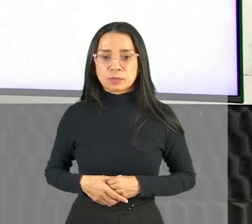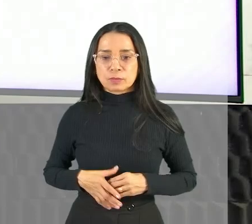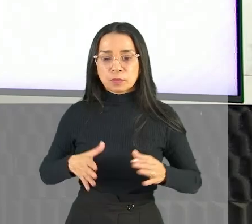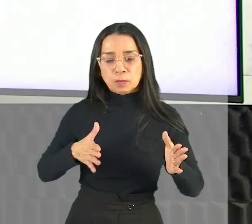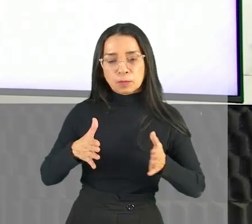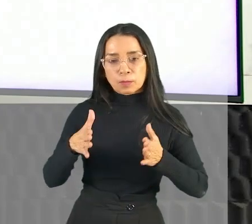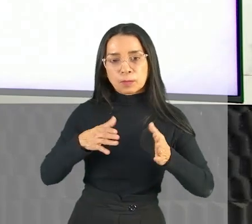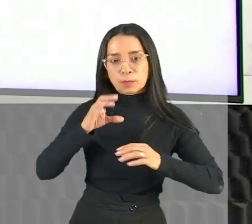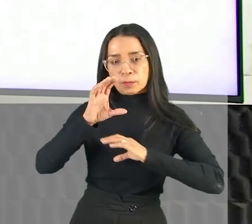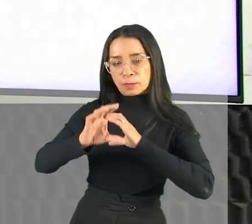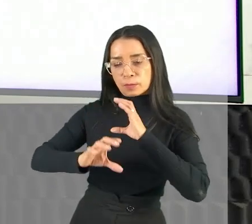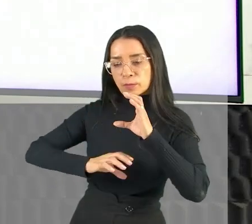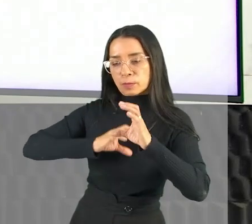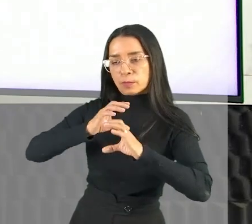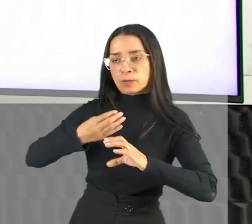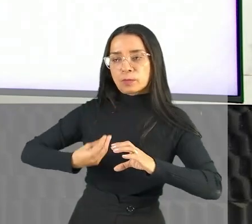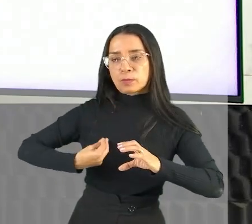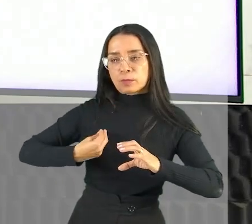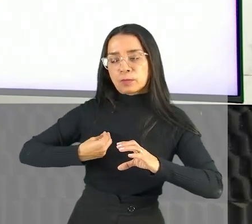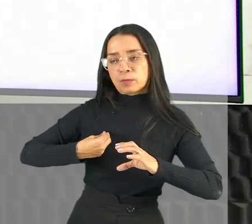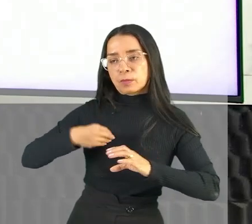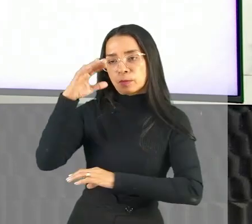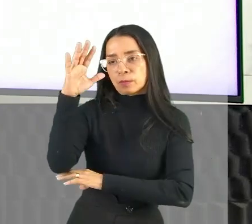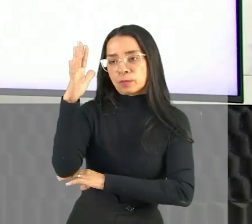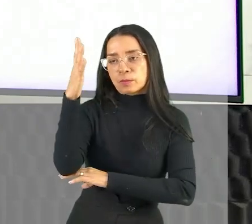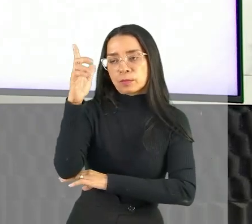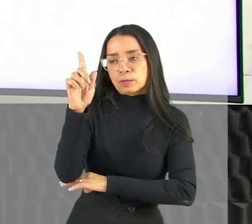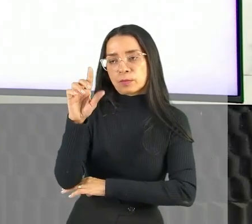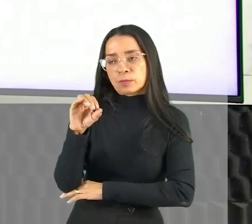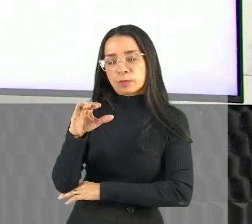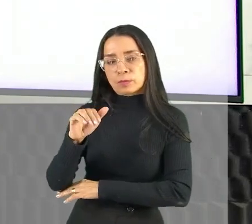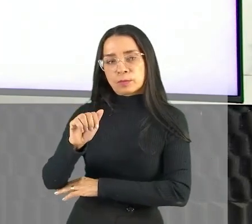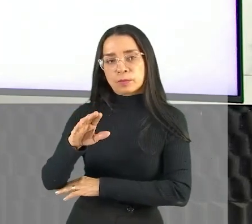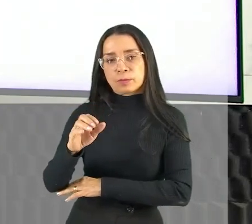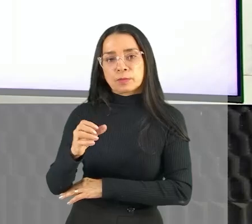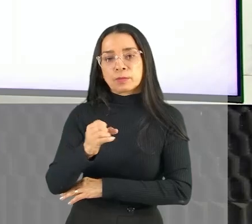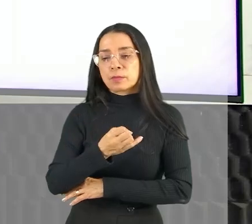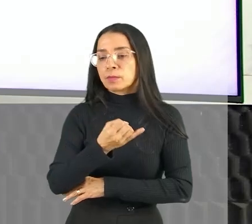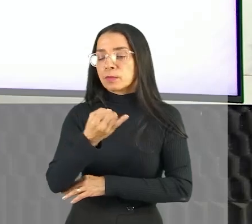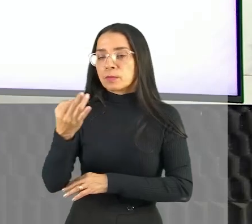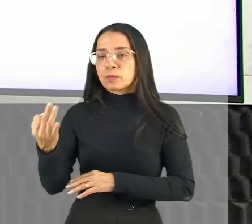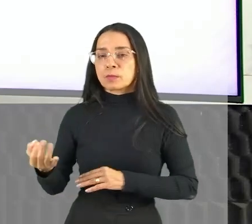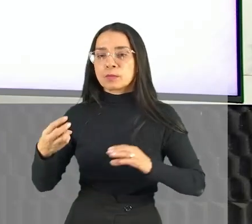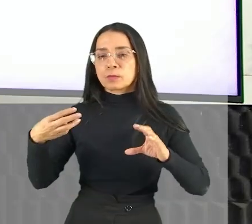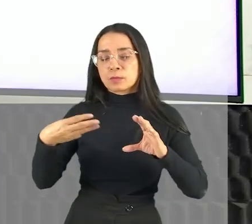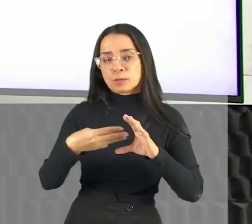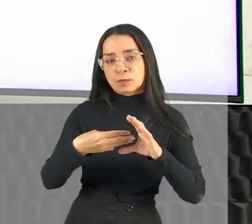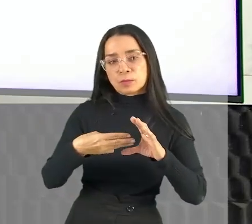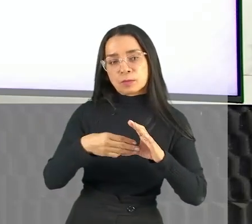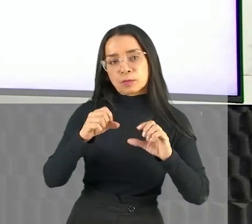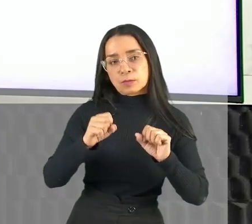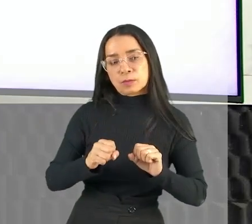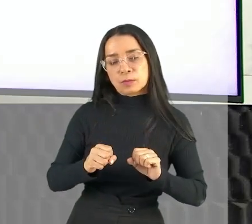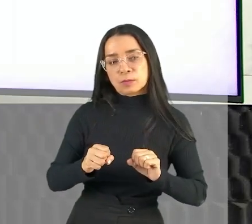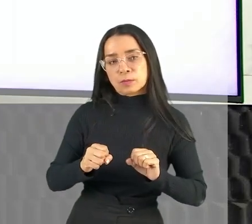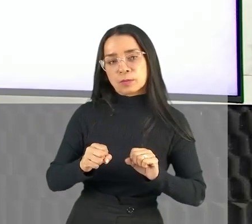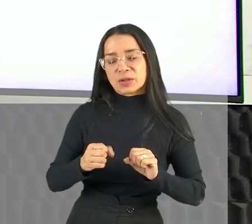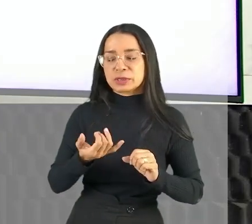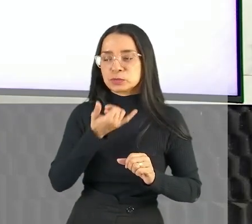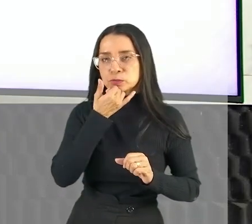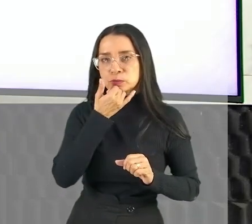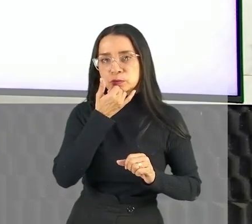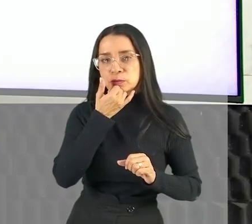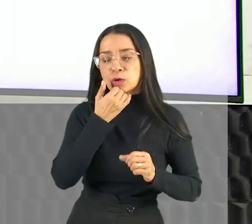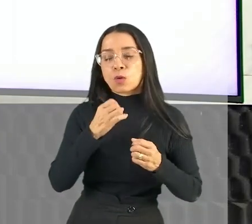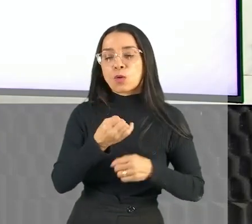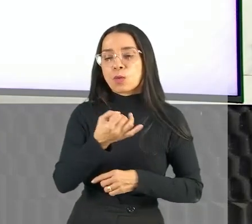Durante o ciclo de vida de uma goiabeira, quantos cromossomos podem ser encontrados, respectivamente, na oosfera?